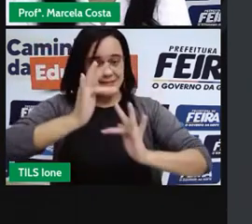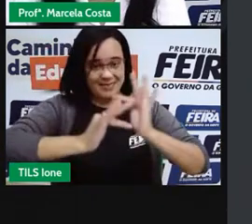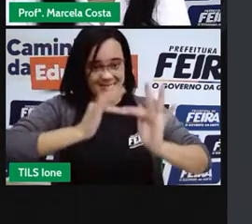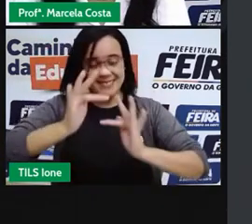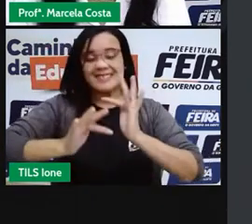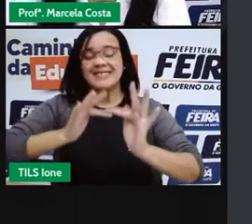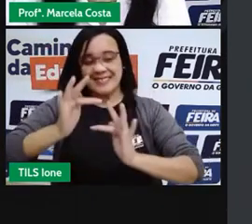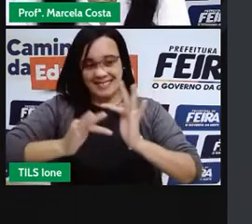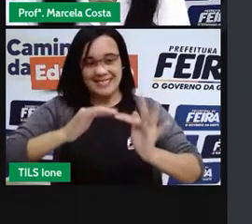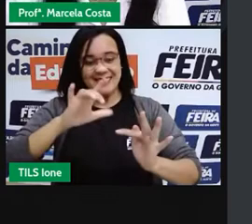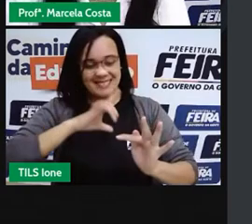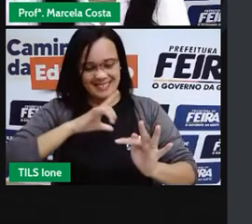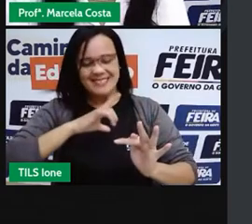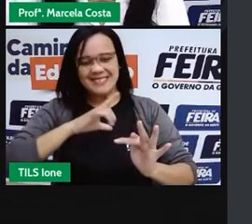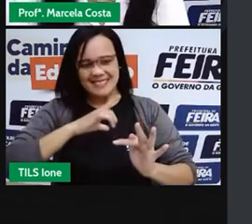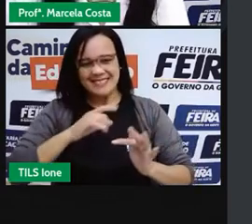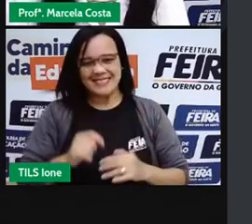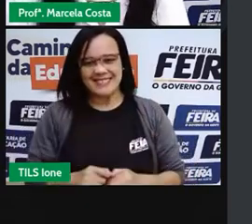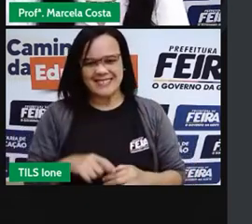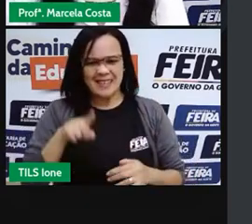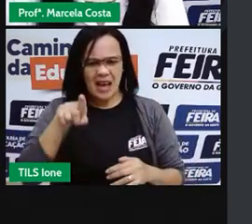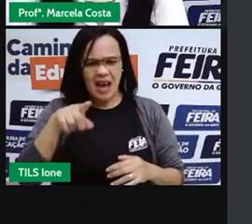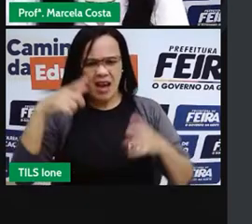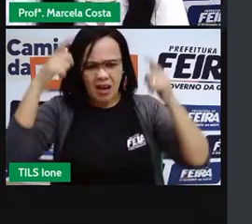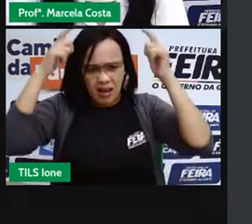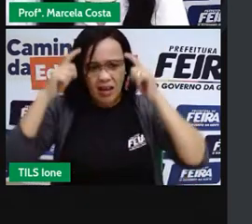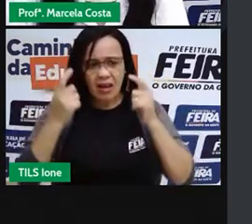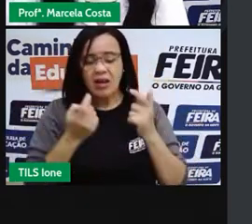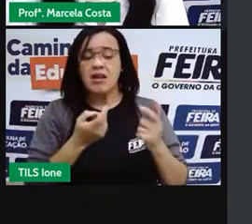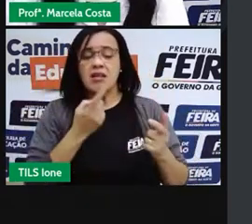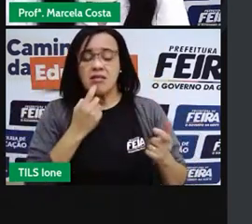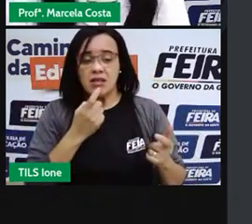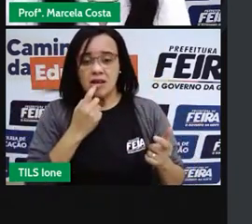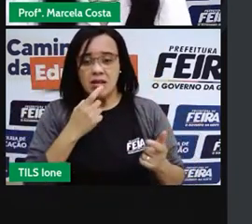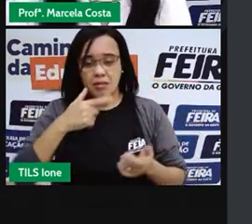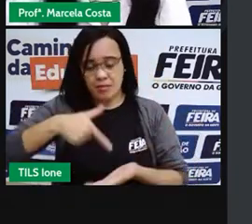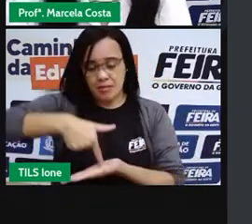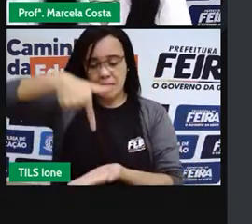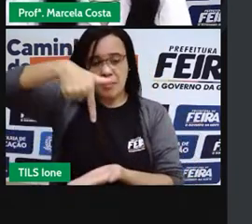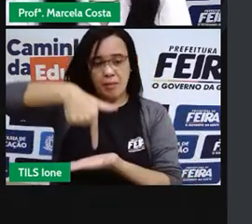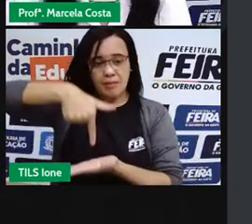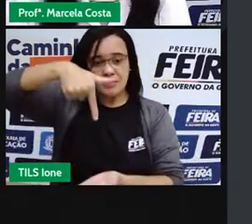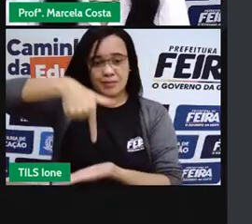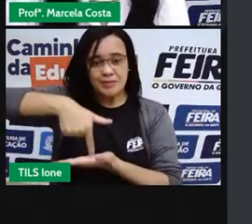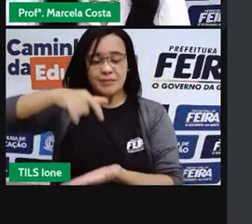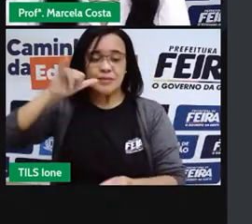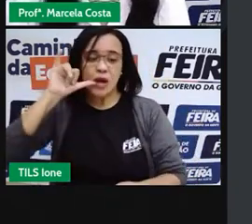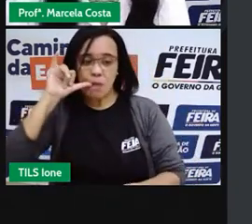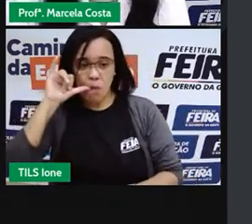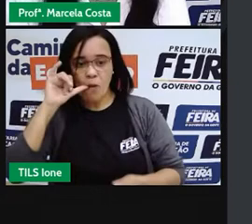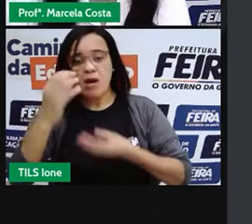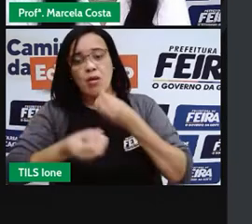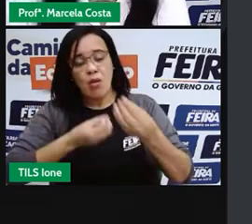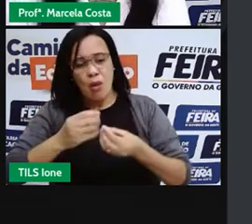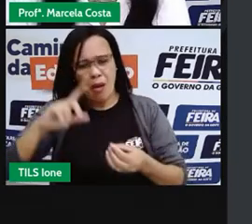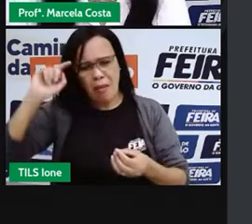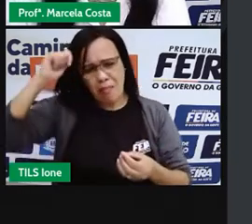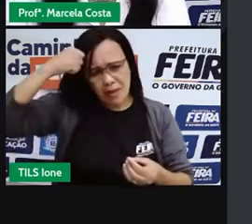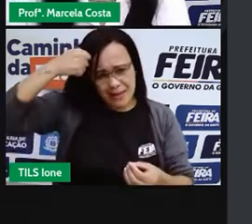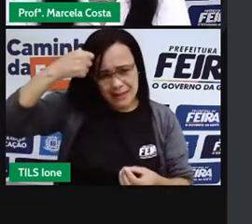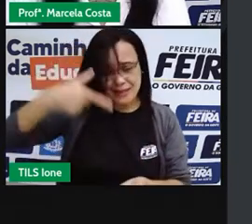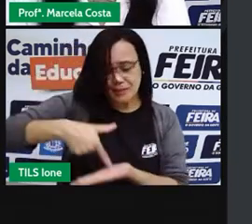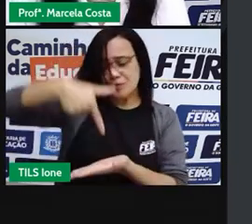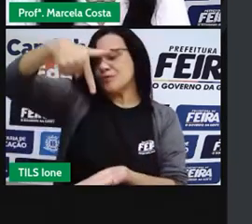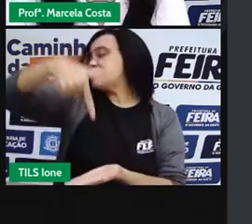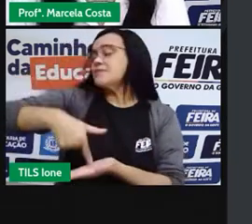O Saci Pererê faz parte do folclore brasileiro. Pretinho feito carvão, pula